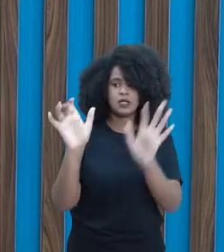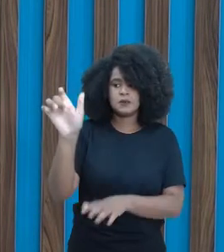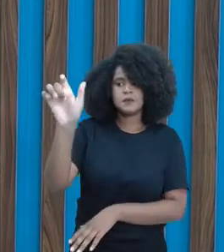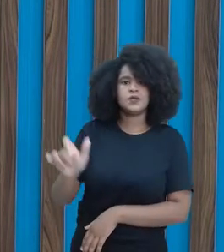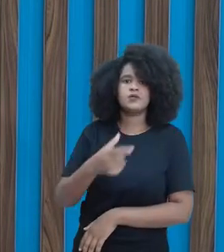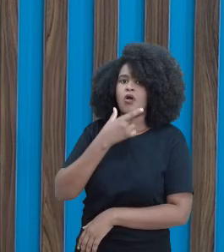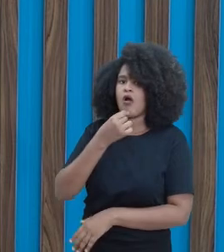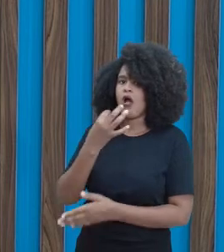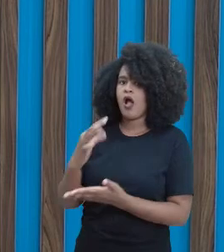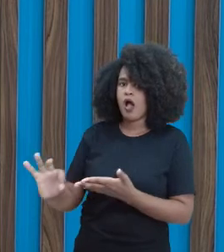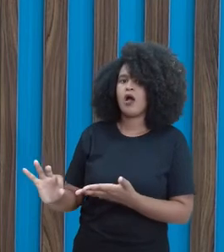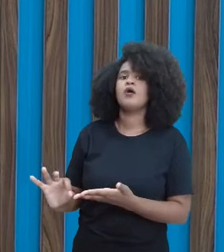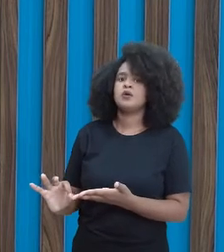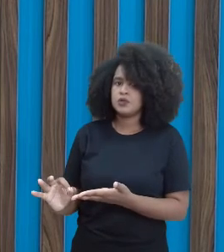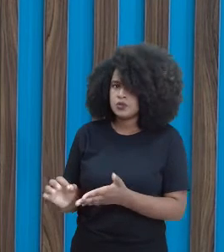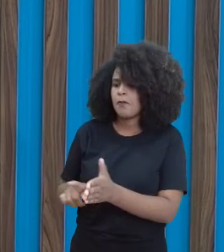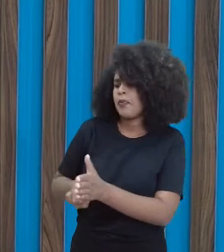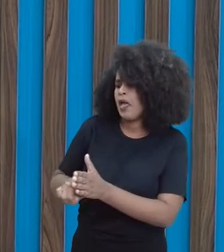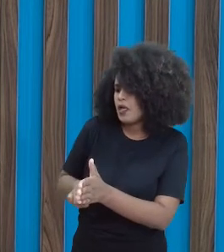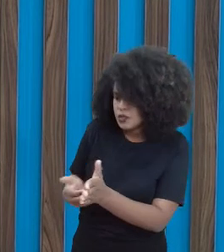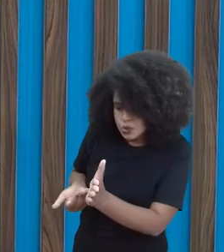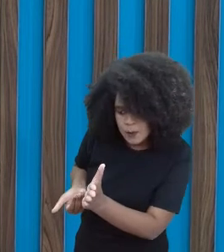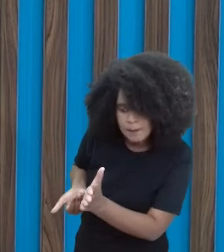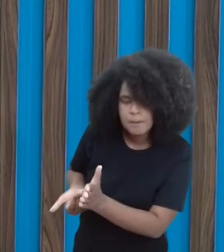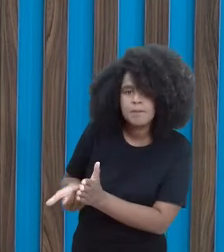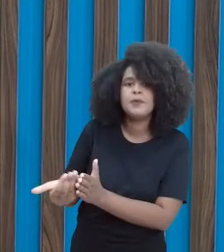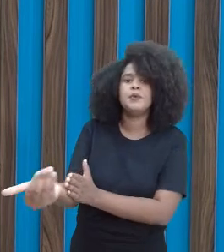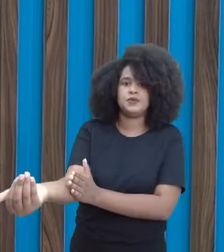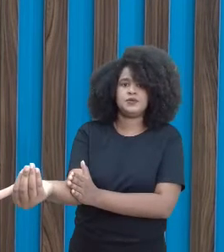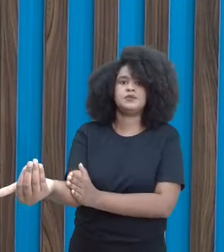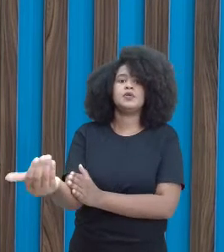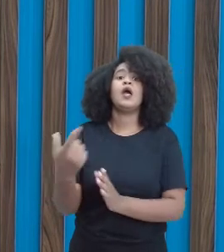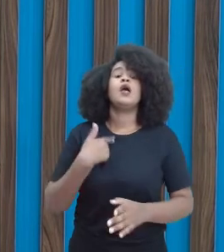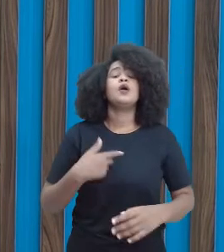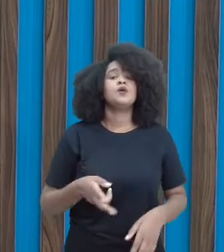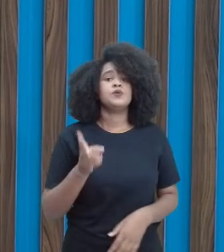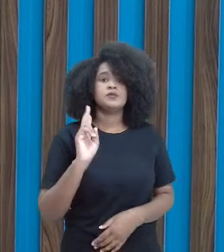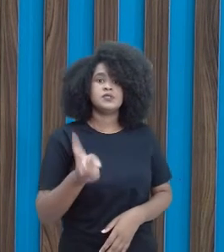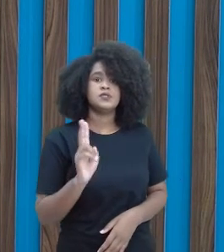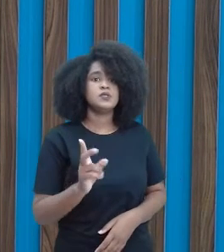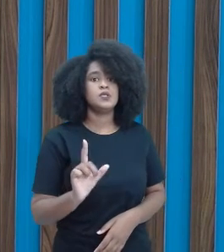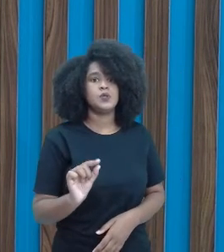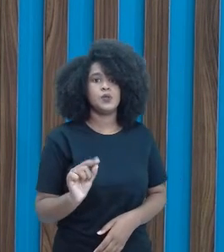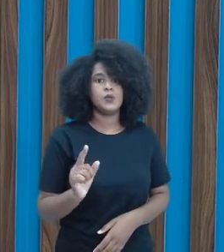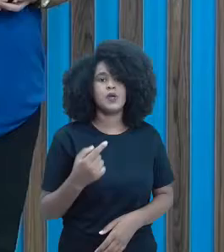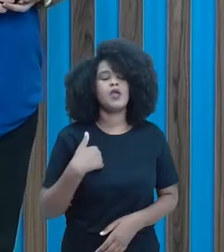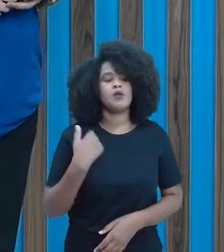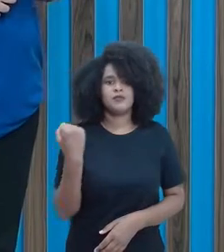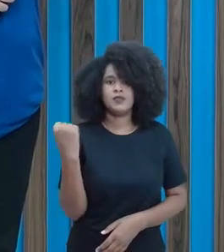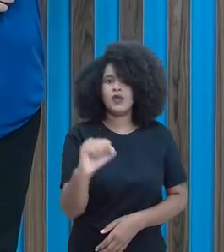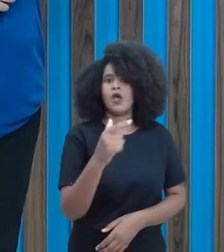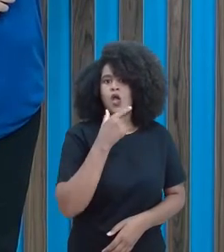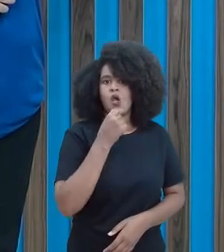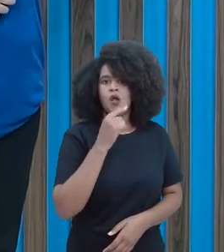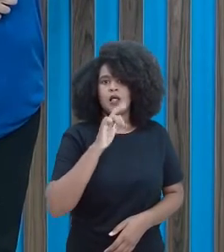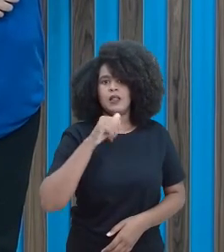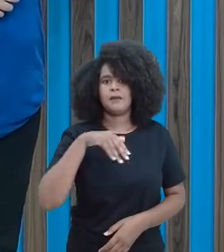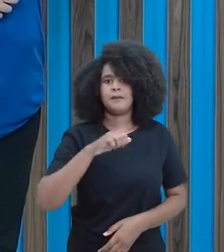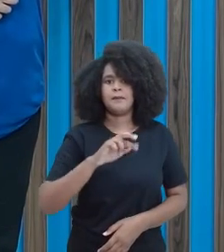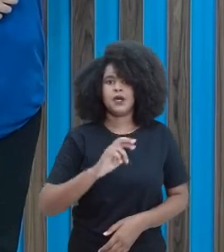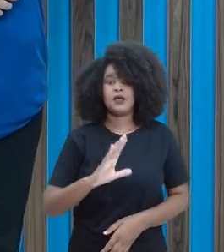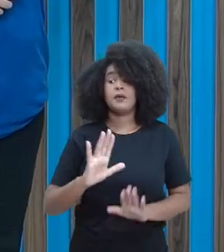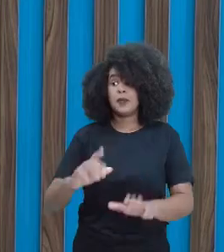que foram os primeiros pensamentos, foram as primeiras ideias. Eu estou sempre também na defesa, viu, Carol, de Lamarck. Mas tem que ficar na defesa de todos